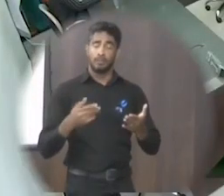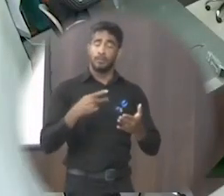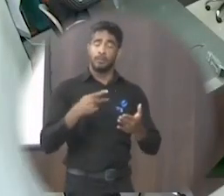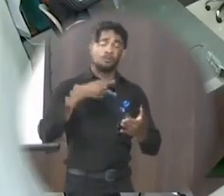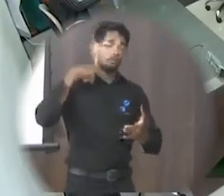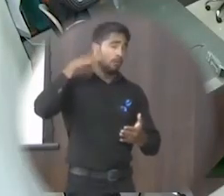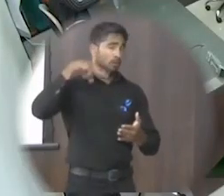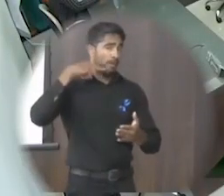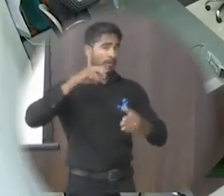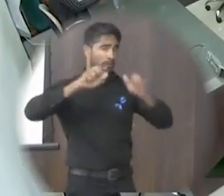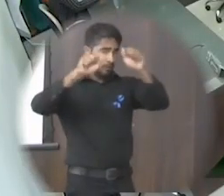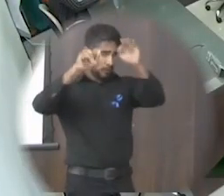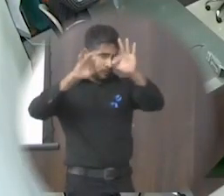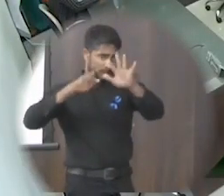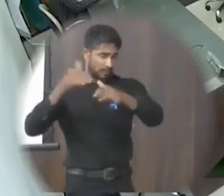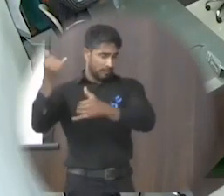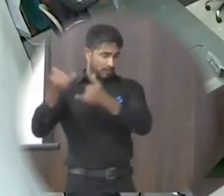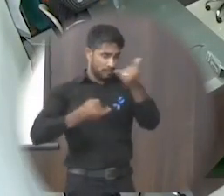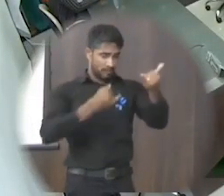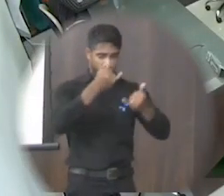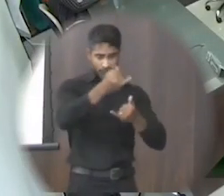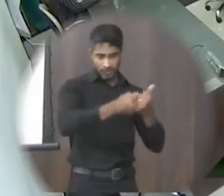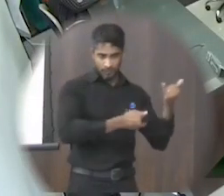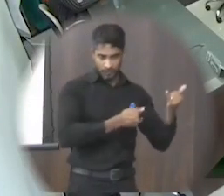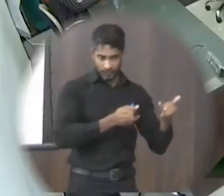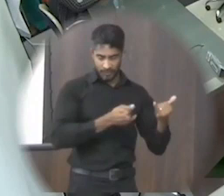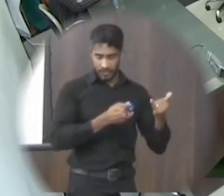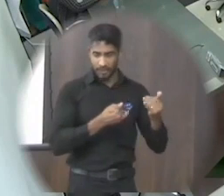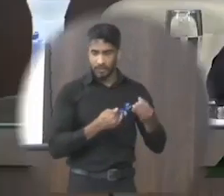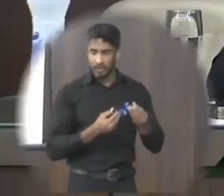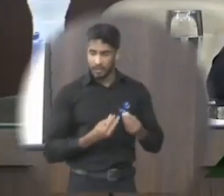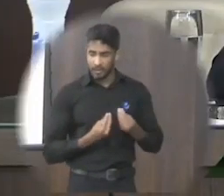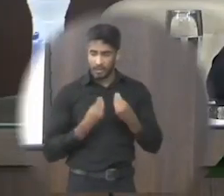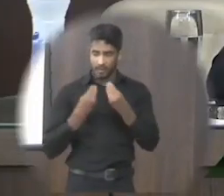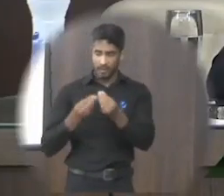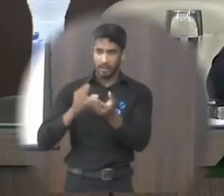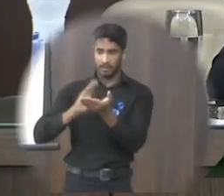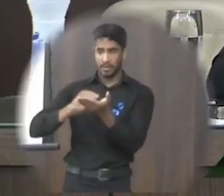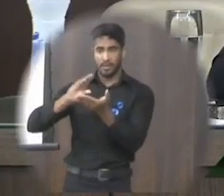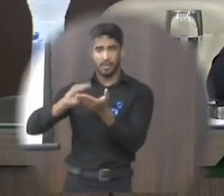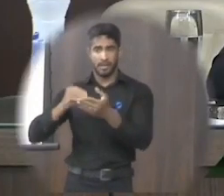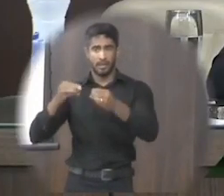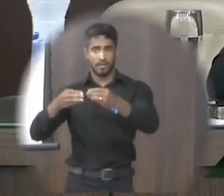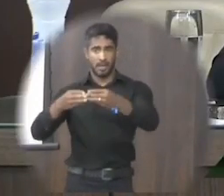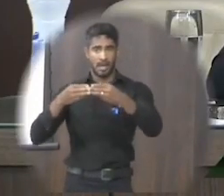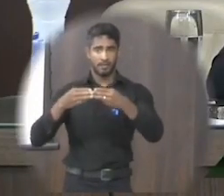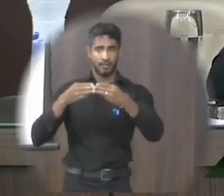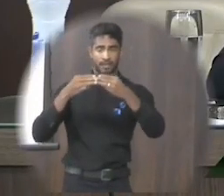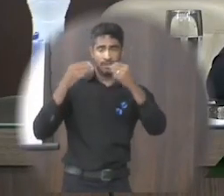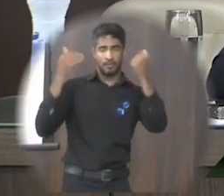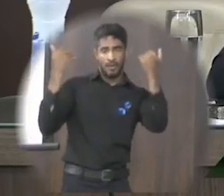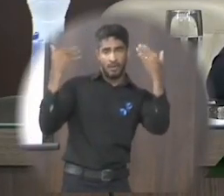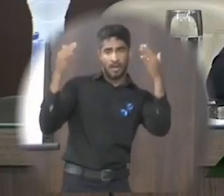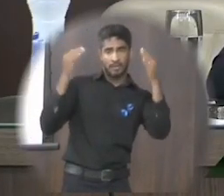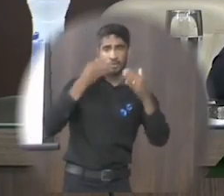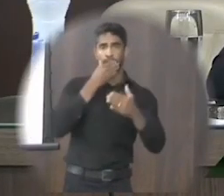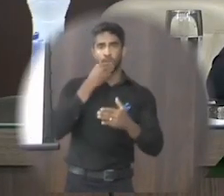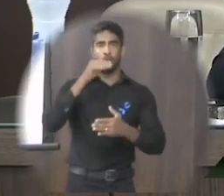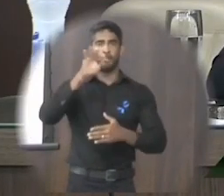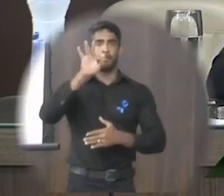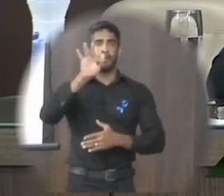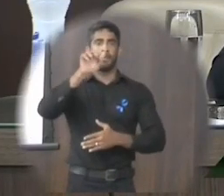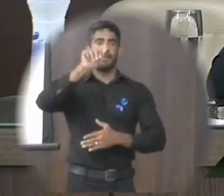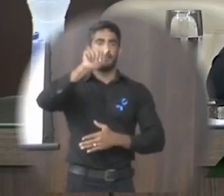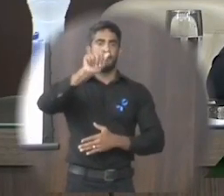vereador subassinado vem após ouvido plenário, na forma regimental, requer que conste em ata moção com voto de congratulação com o senhor Fábio Cantuário